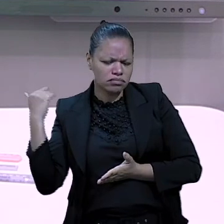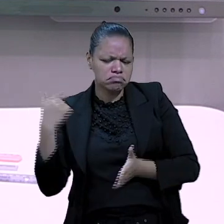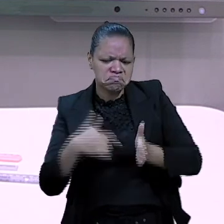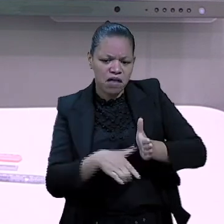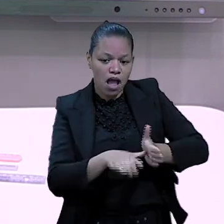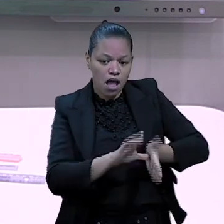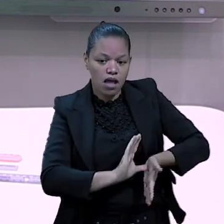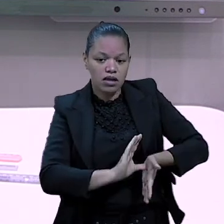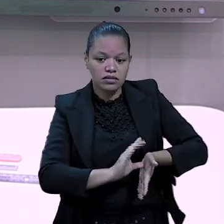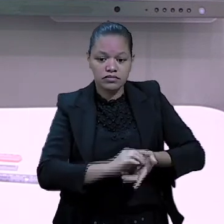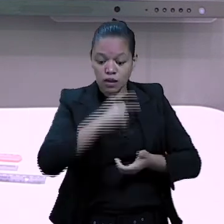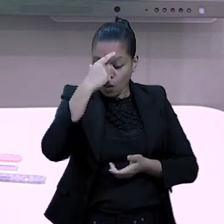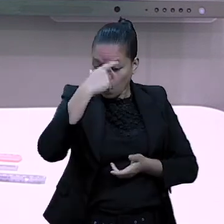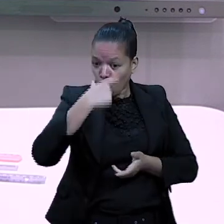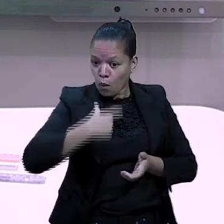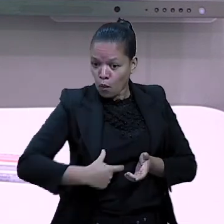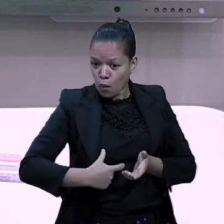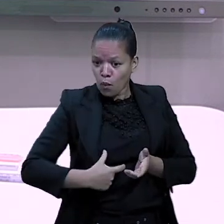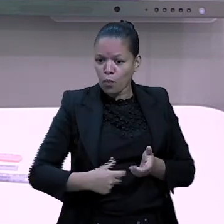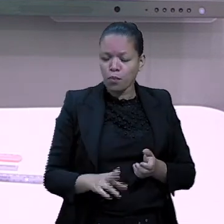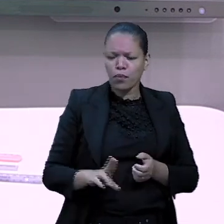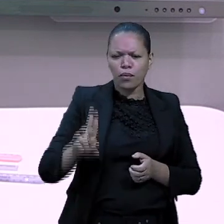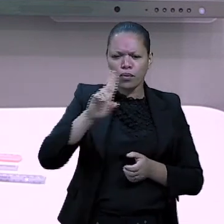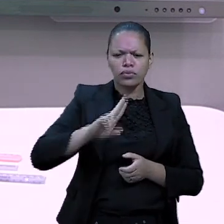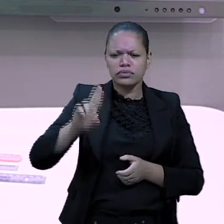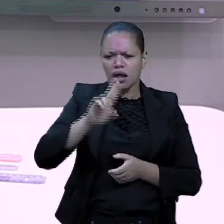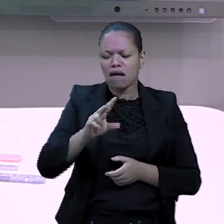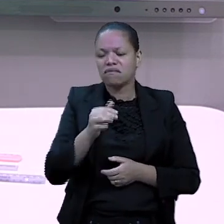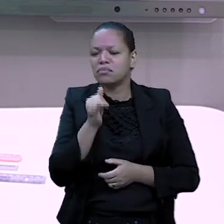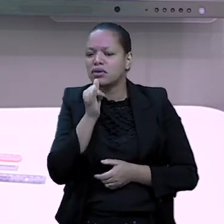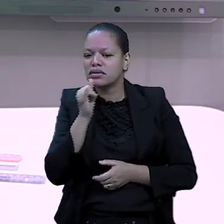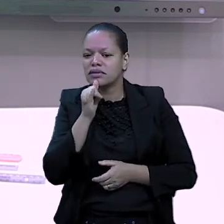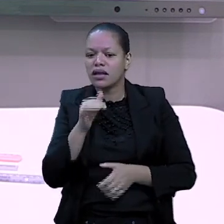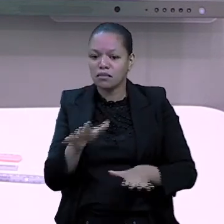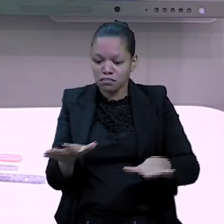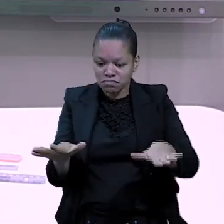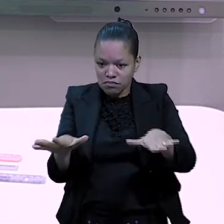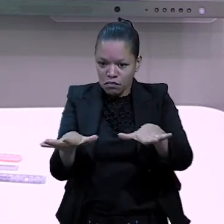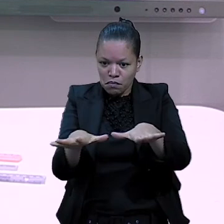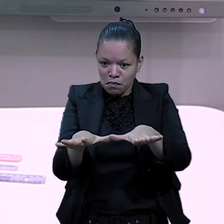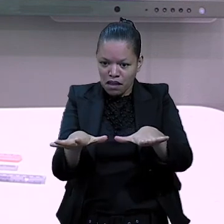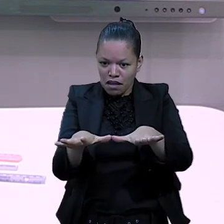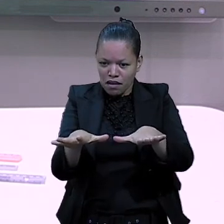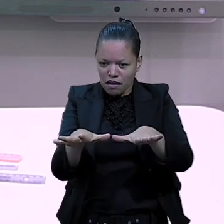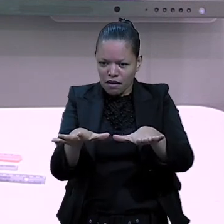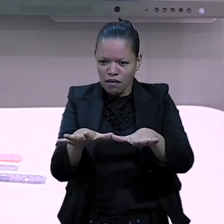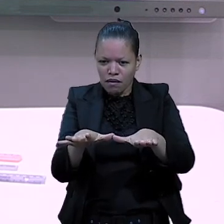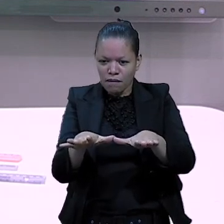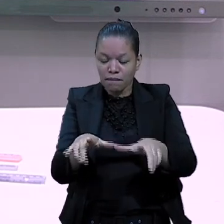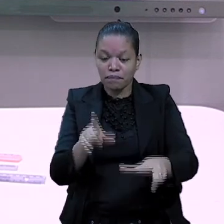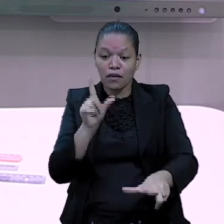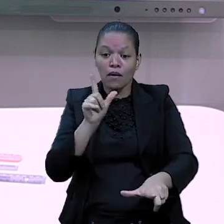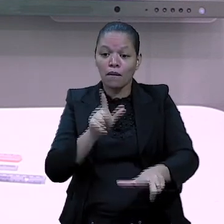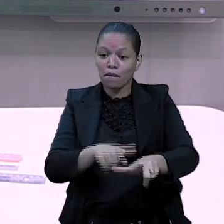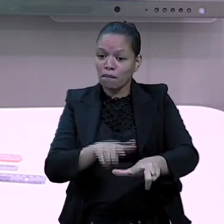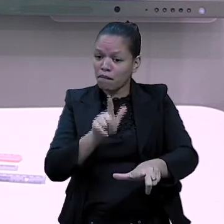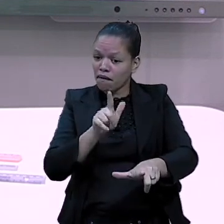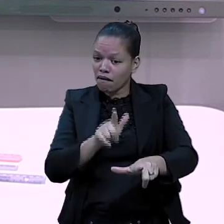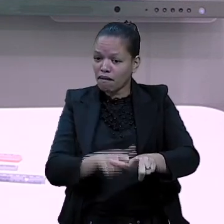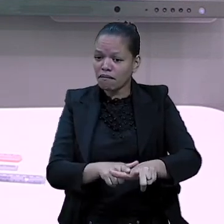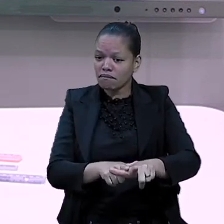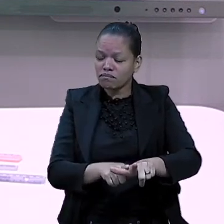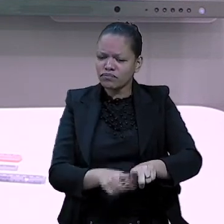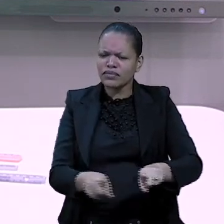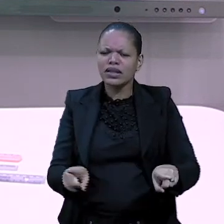um pé, uma polegada. Até hoje a gente fala o tamanho da nossa TV. Quando o papai e a mamãe querem comprar uma televisão